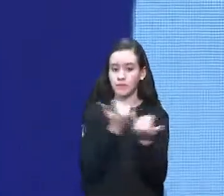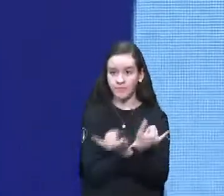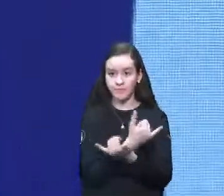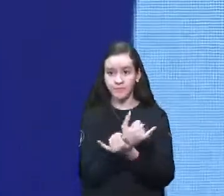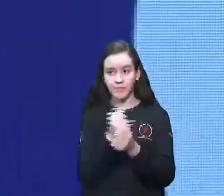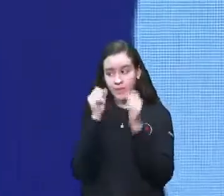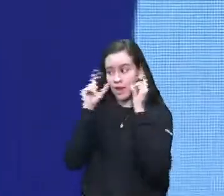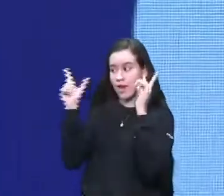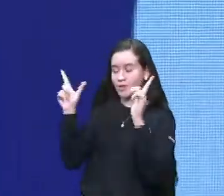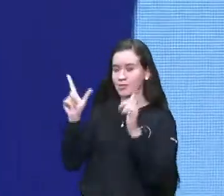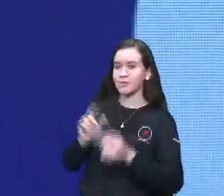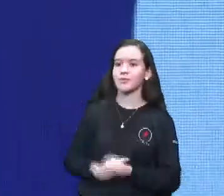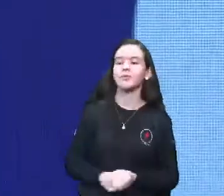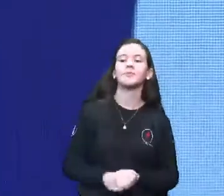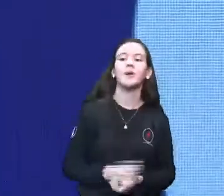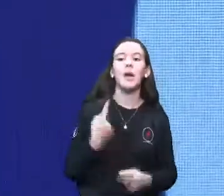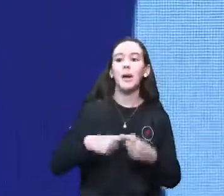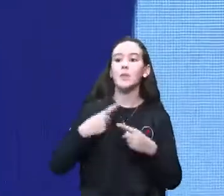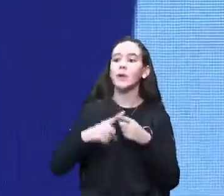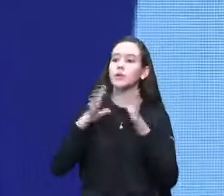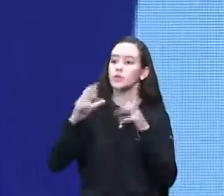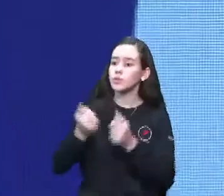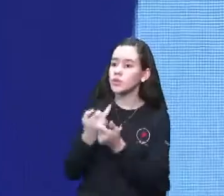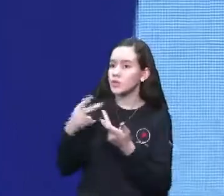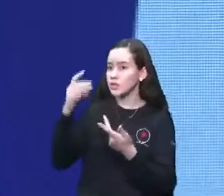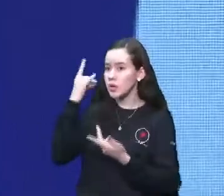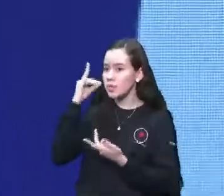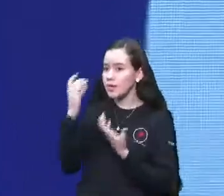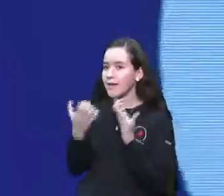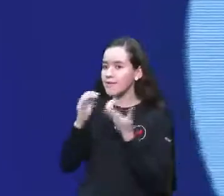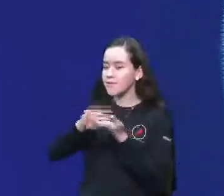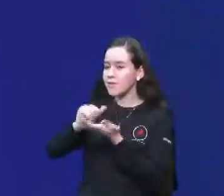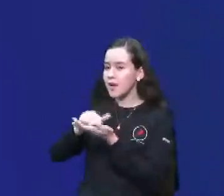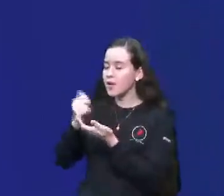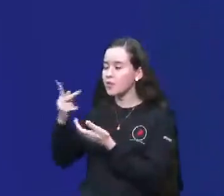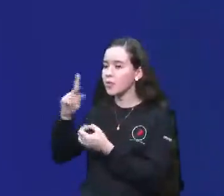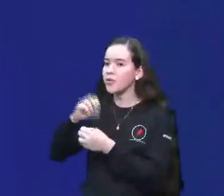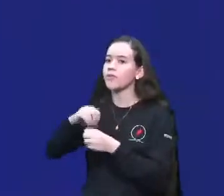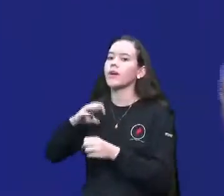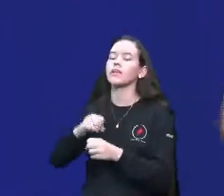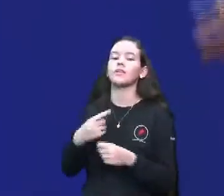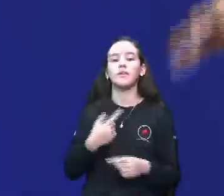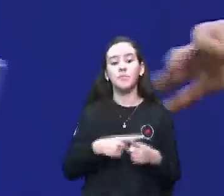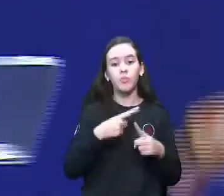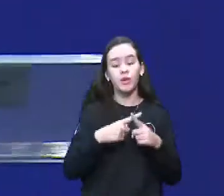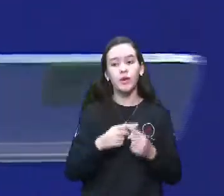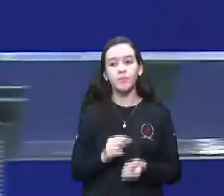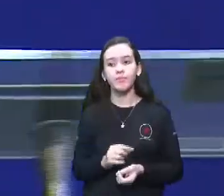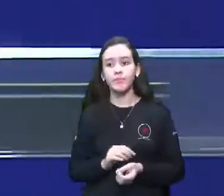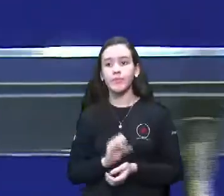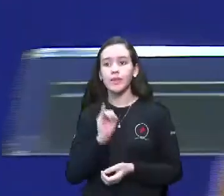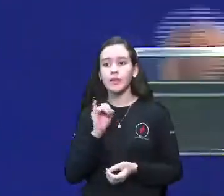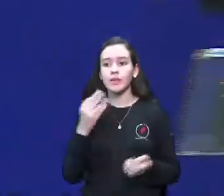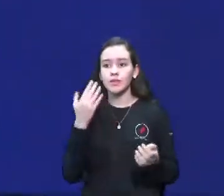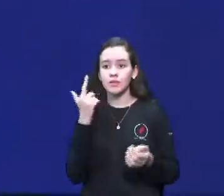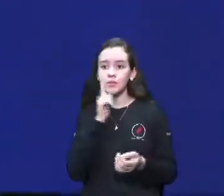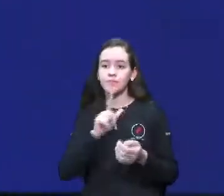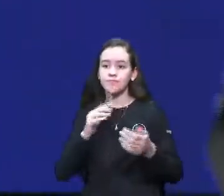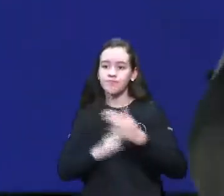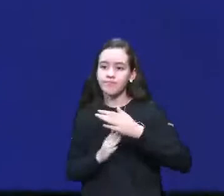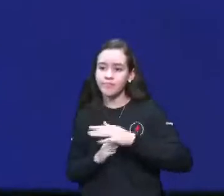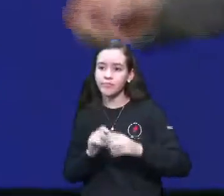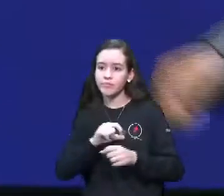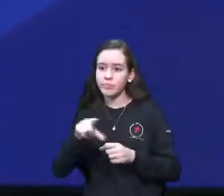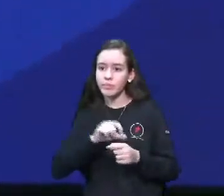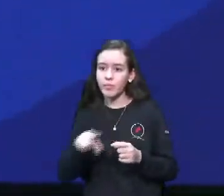irmão, porque tudo que o diabo quer é tirar a tua oferta. Por quê? Porque se ele impedir a gente de semear, não tem que